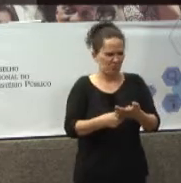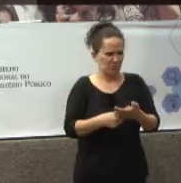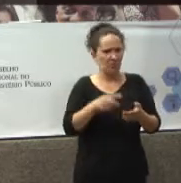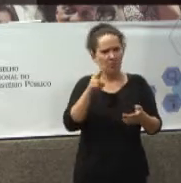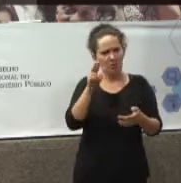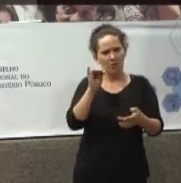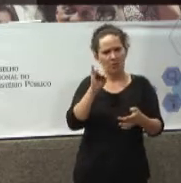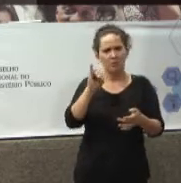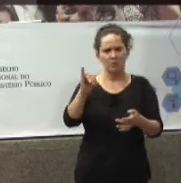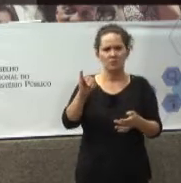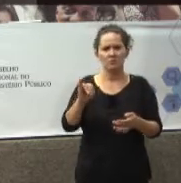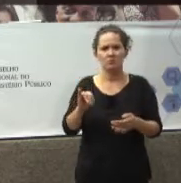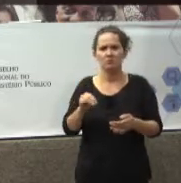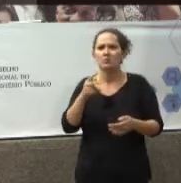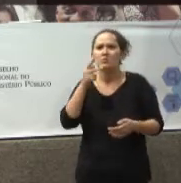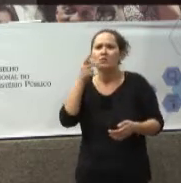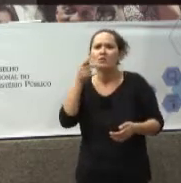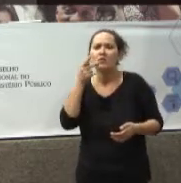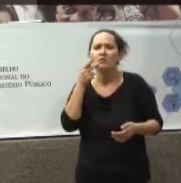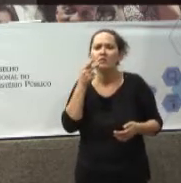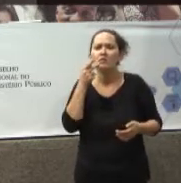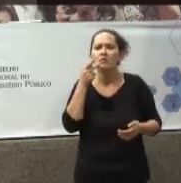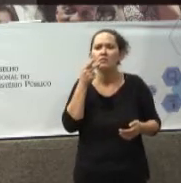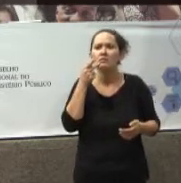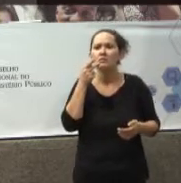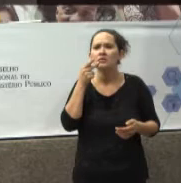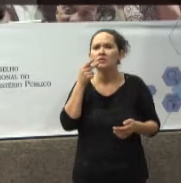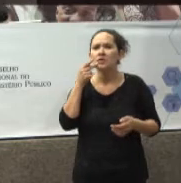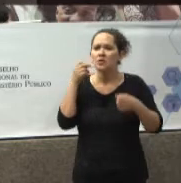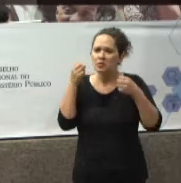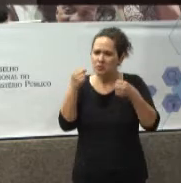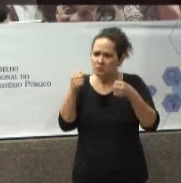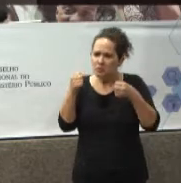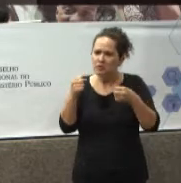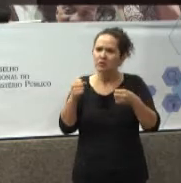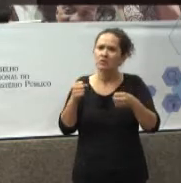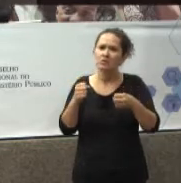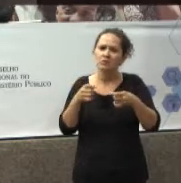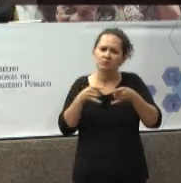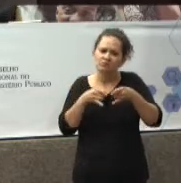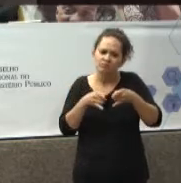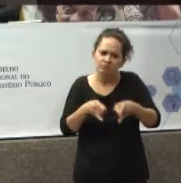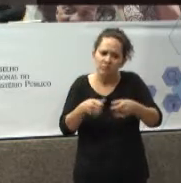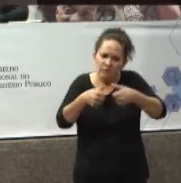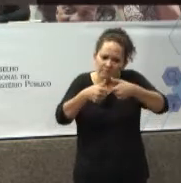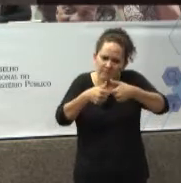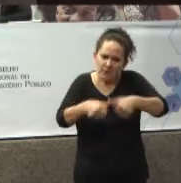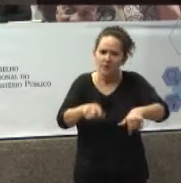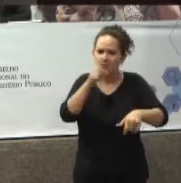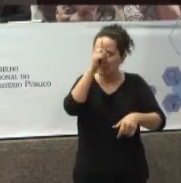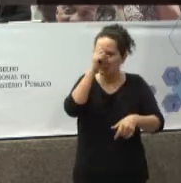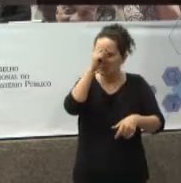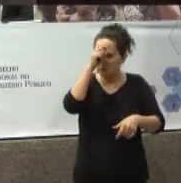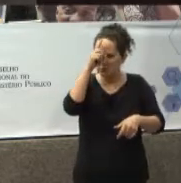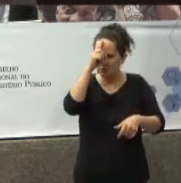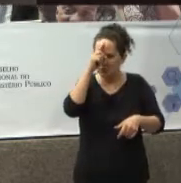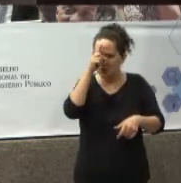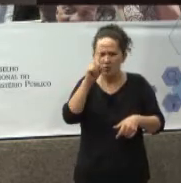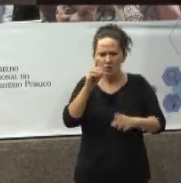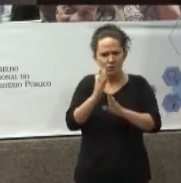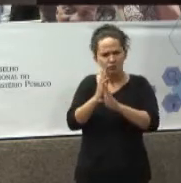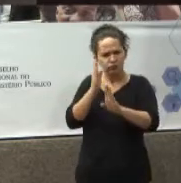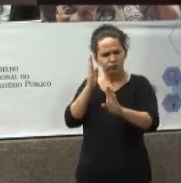dizendo é não é quem se interne o paciente não retire não se eu não seu fim da fila